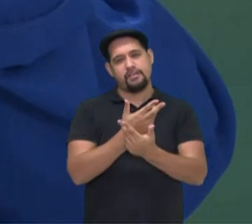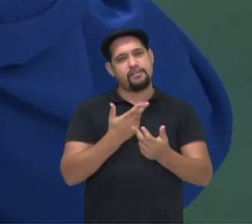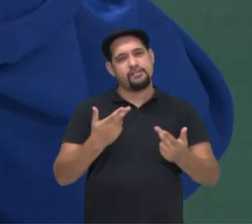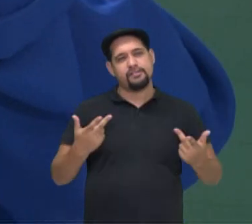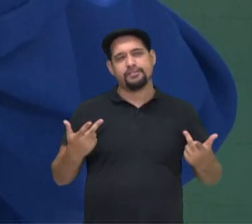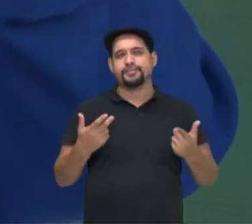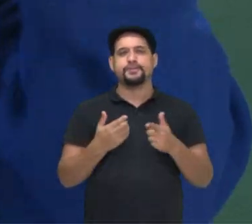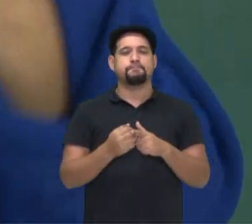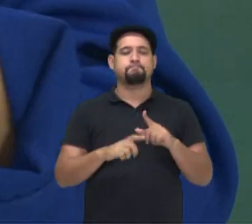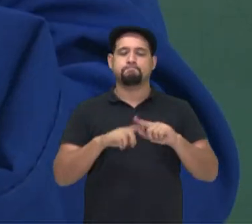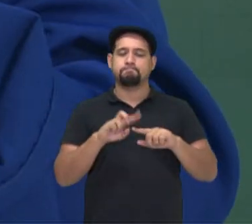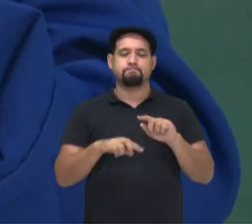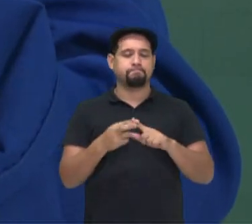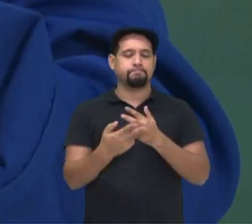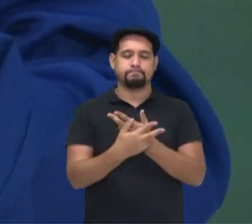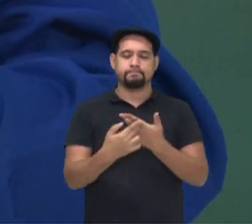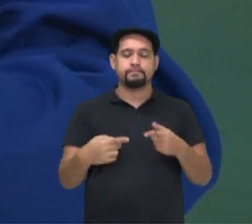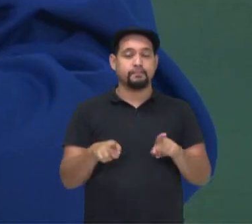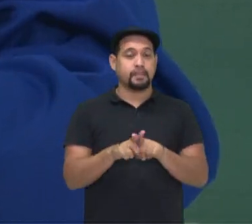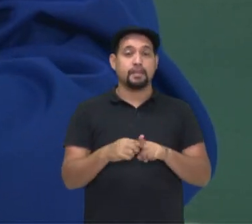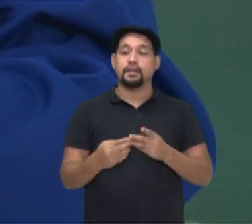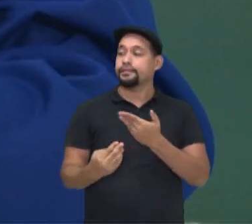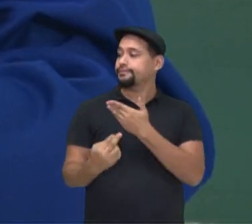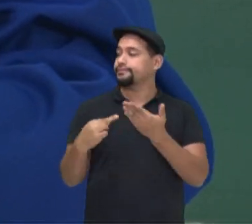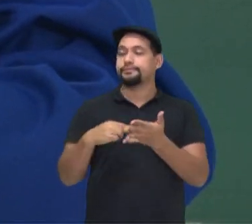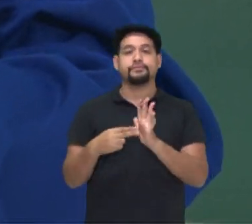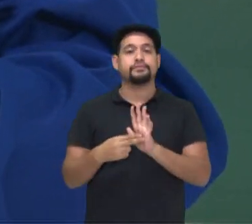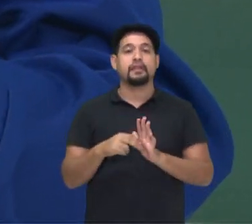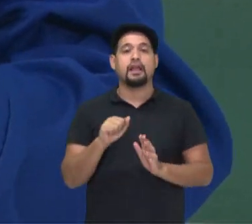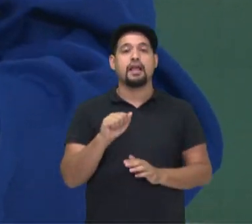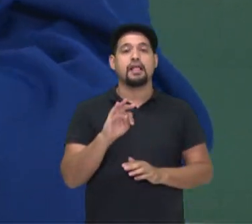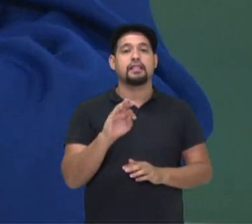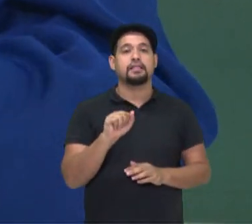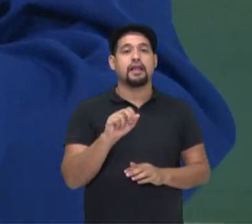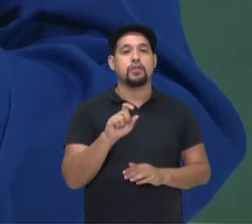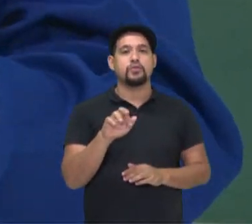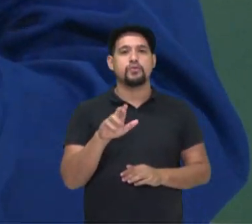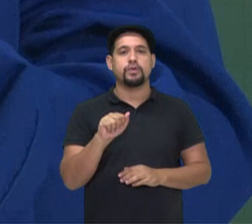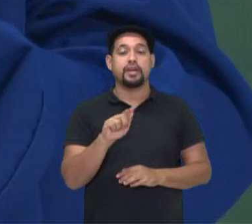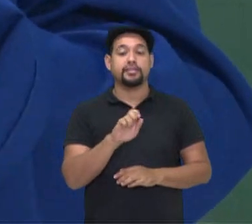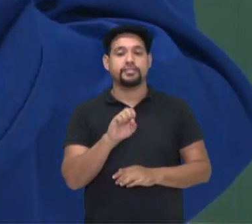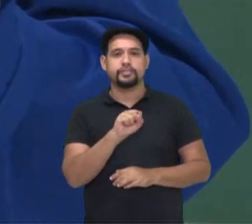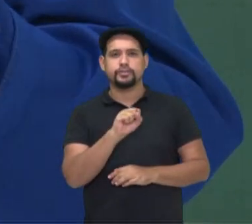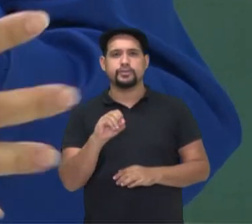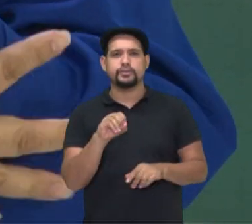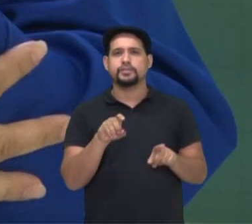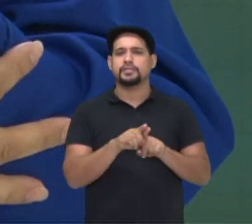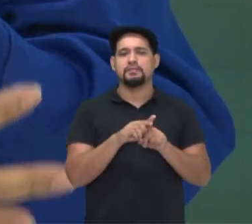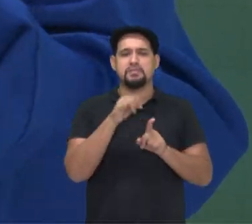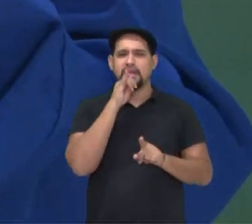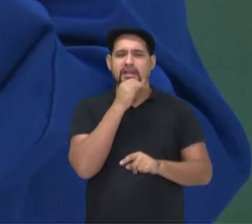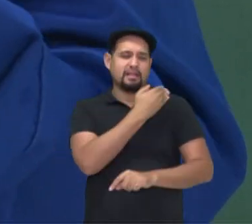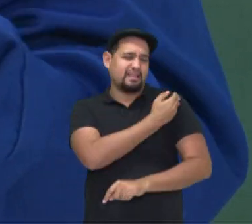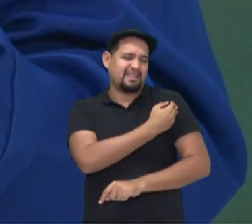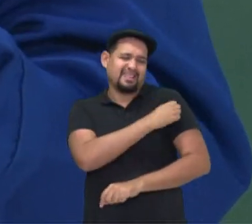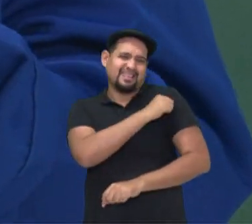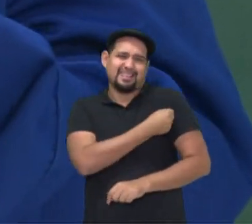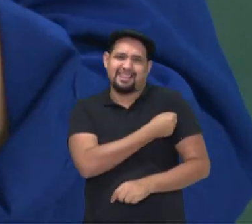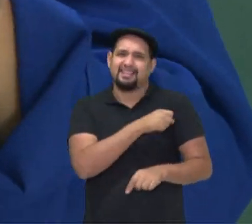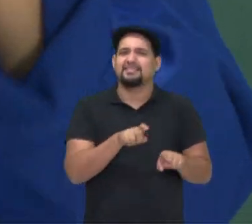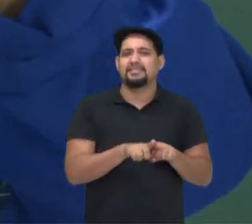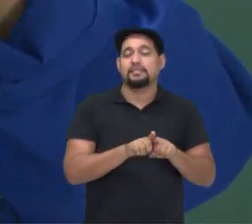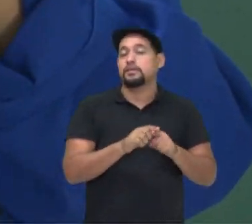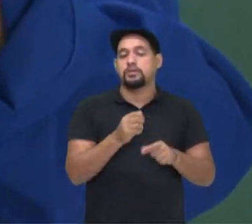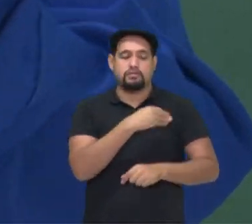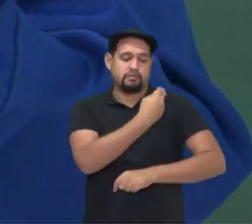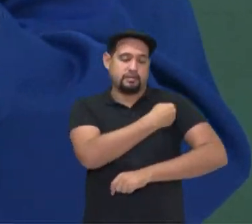diversos materiais, né? Essa aqui é atadura de gesso, a mesma que a gente utiliza quando quebra o braço ali, que o médico coloca, tá